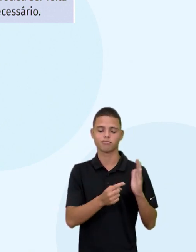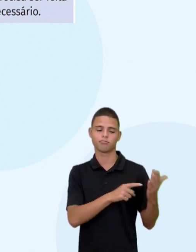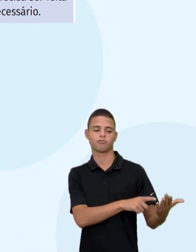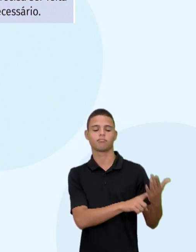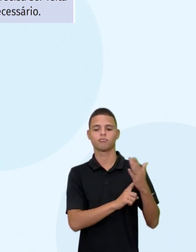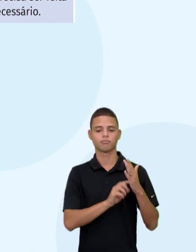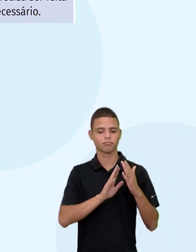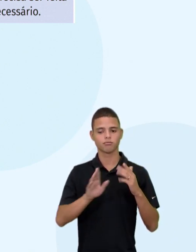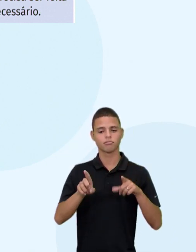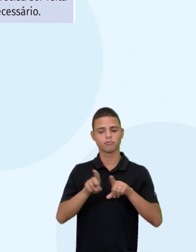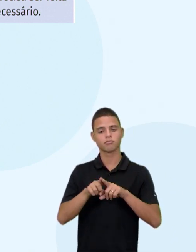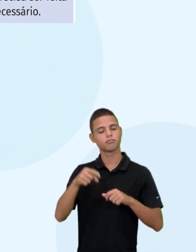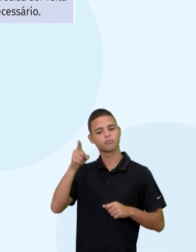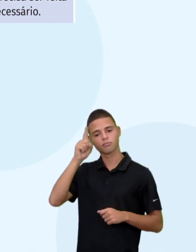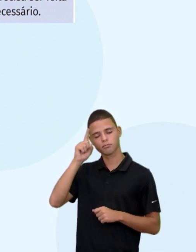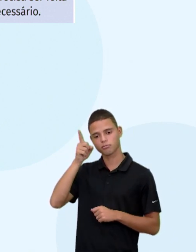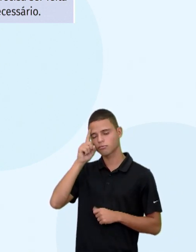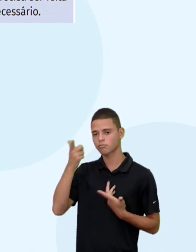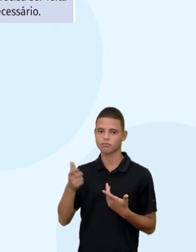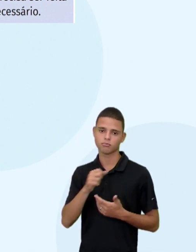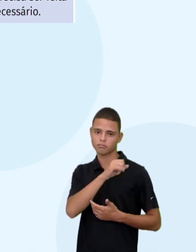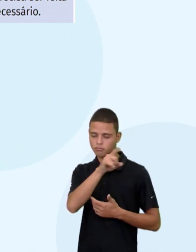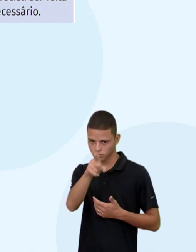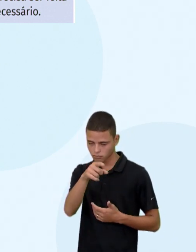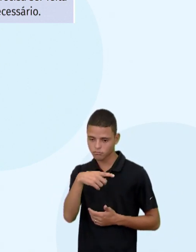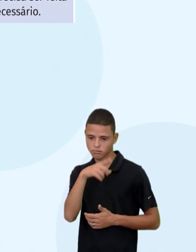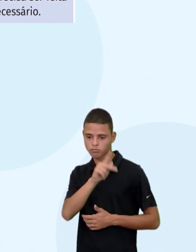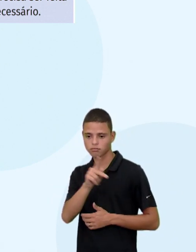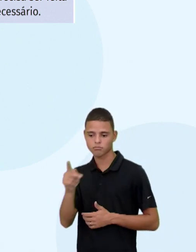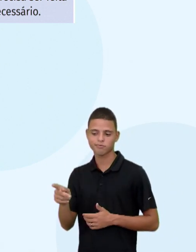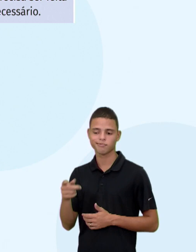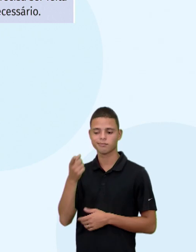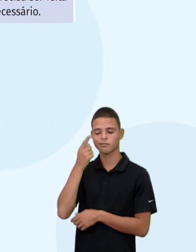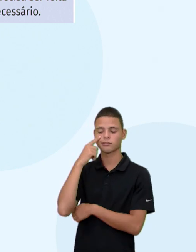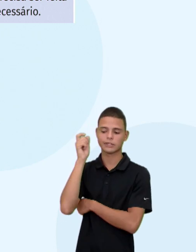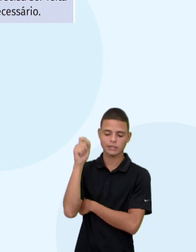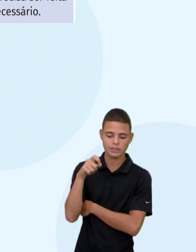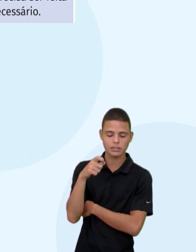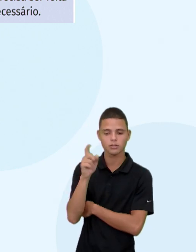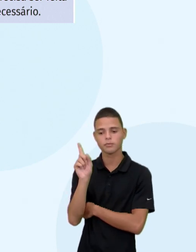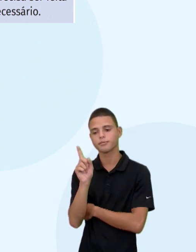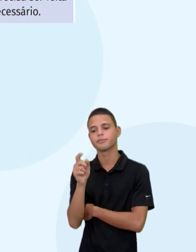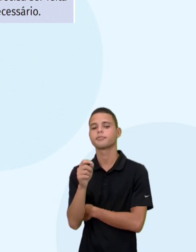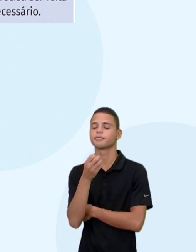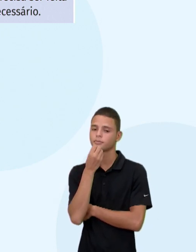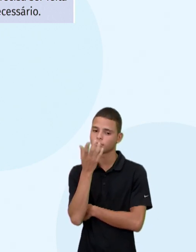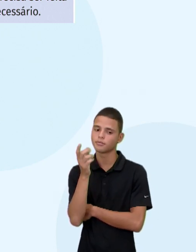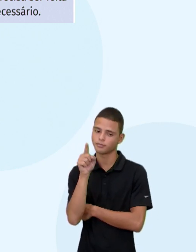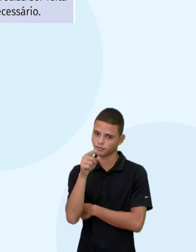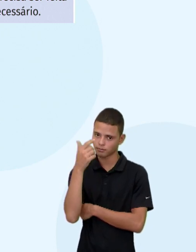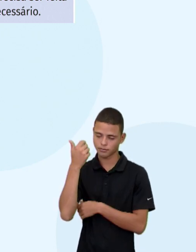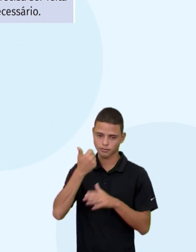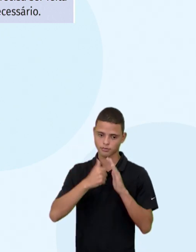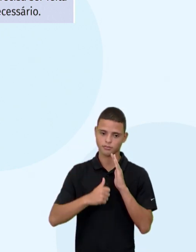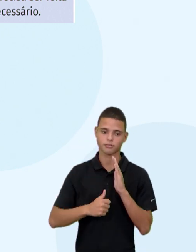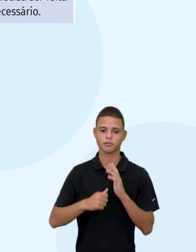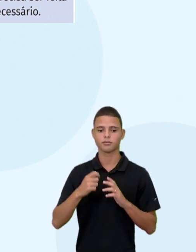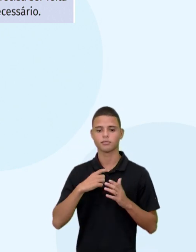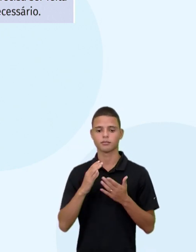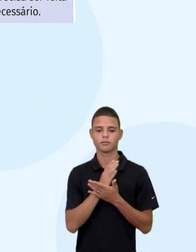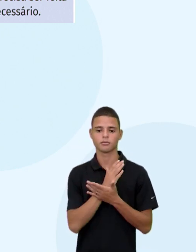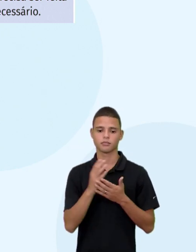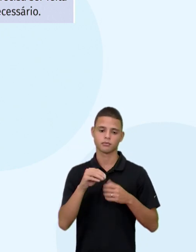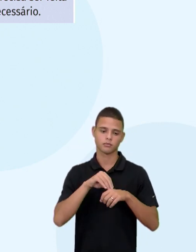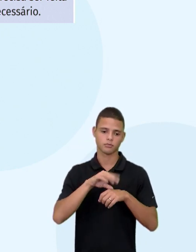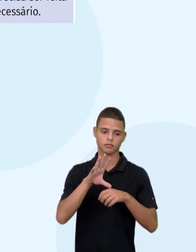indicados, mas sim nos momentos em que você, professor, julgar necessário. E aí eu coloquei aí algumas sugestões aí de sites